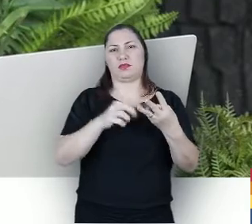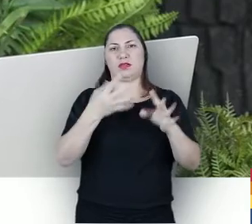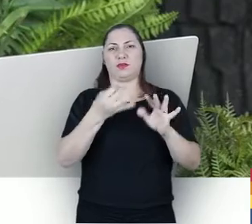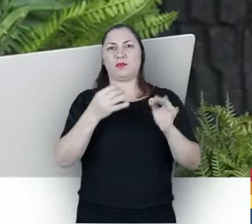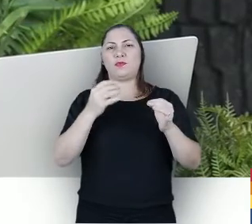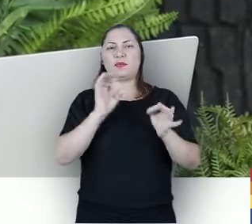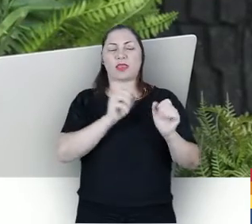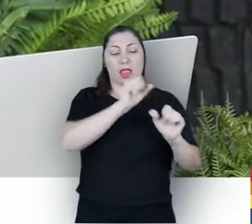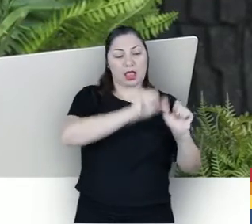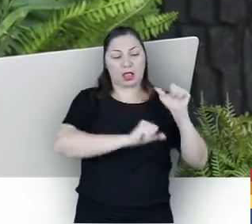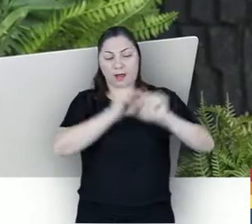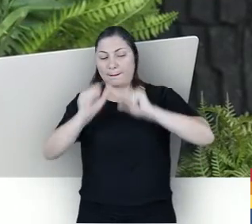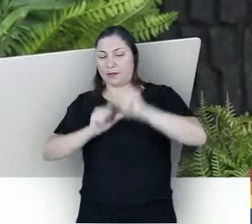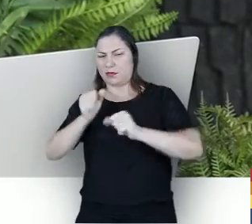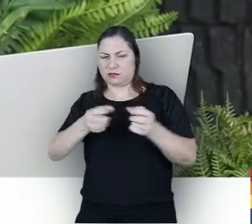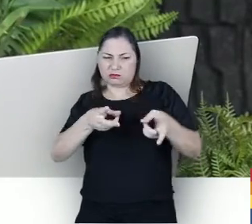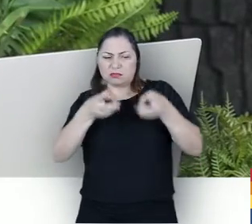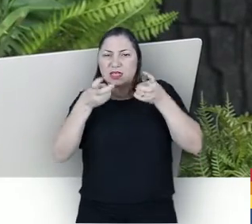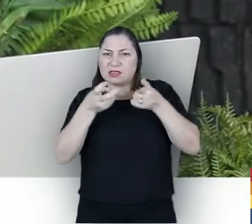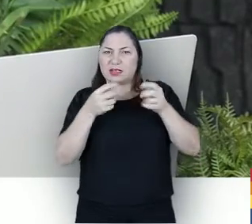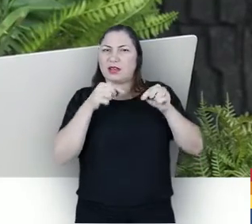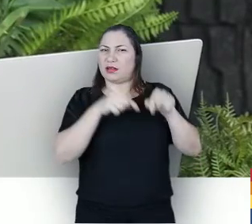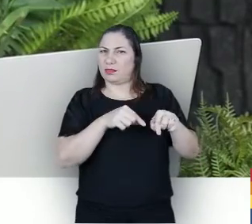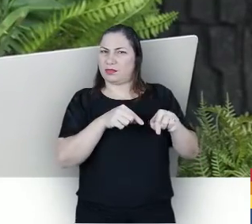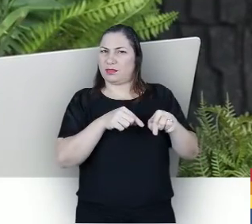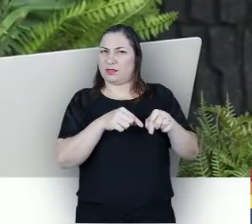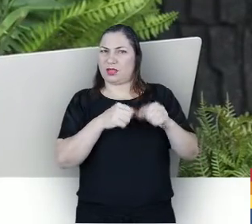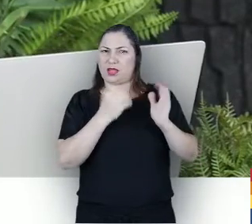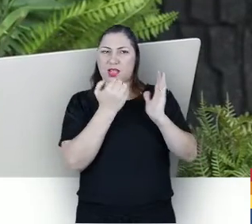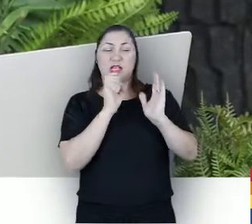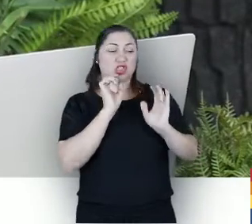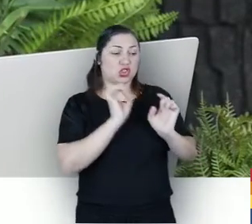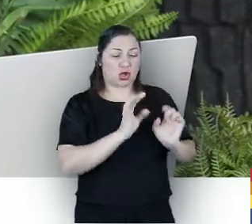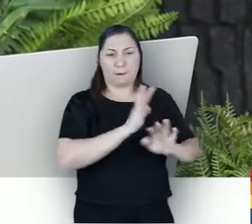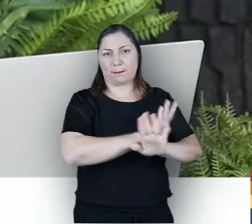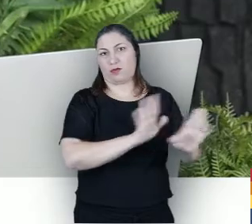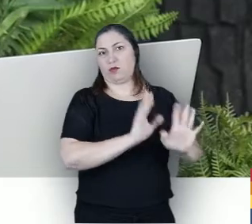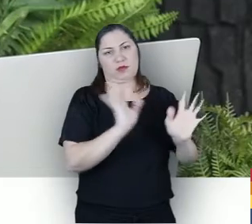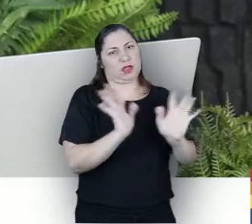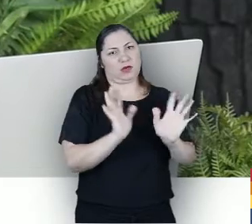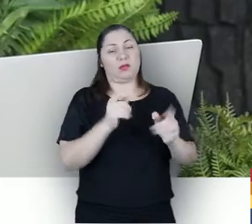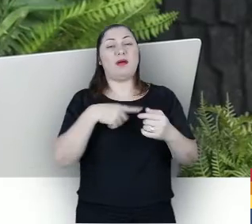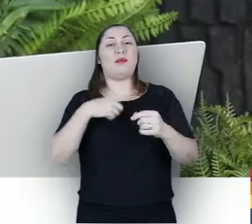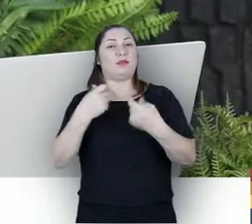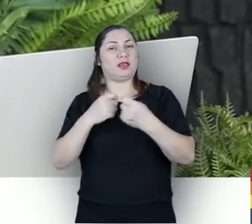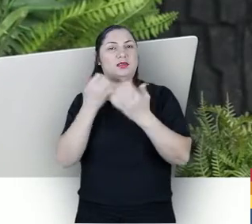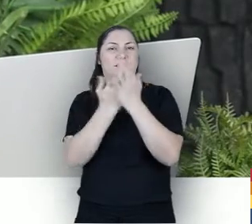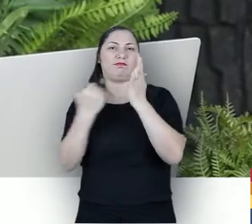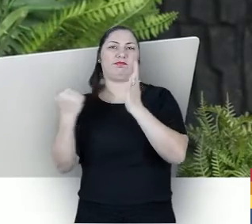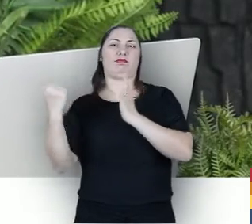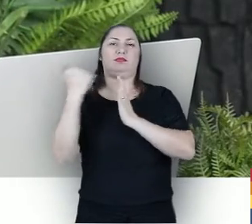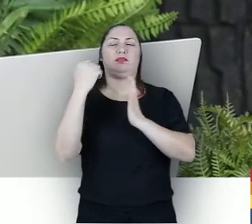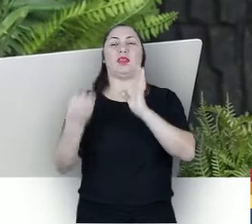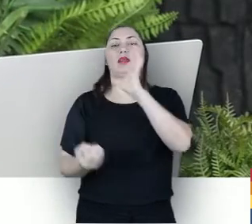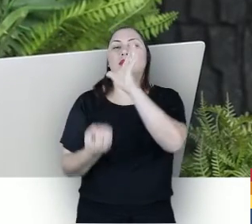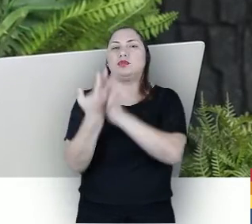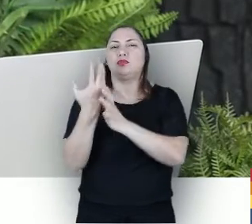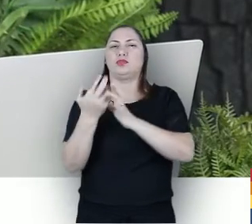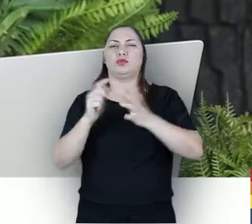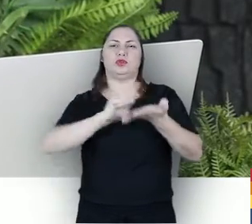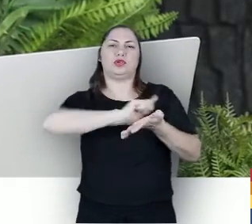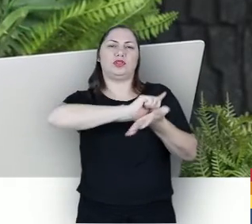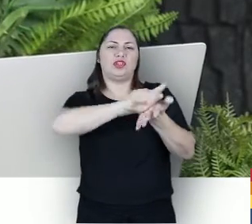textuais tradicionais, dissertação, descrição, narração, e com as modificações, as mudanças, a gente percebe que